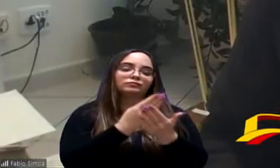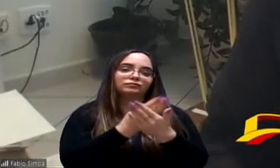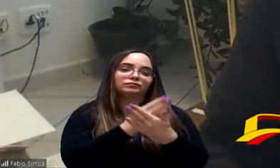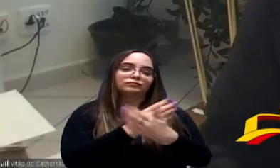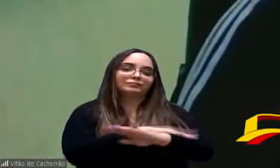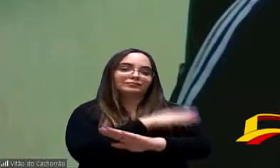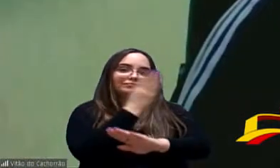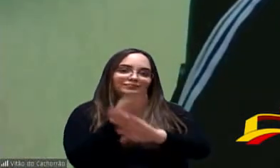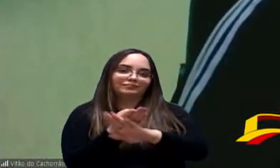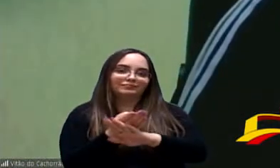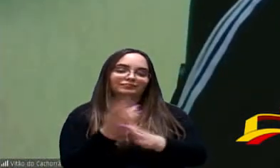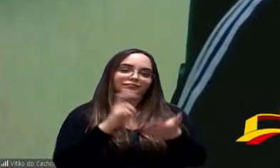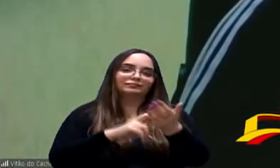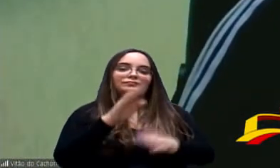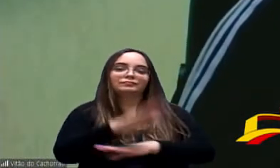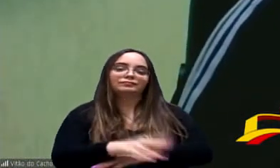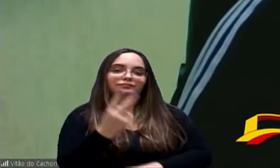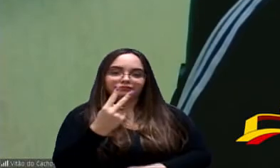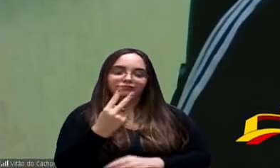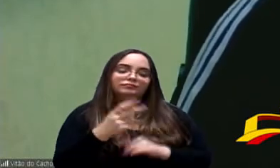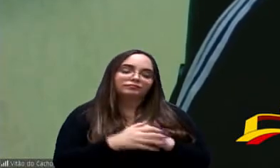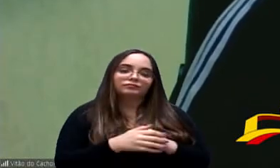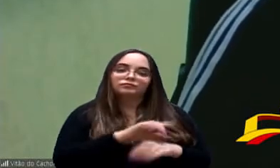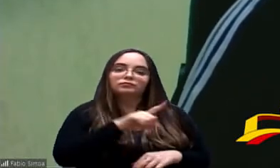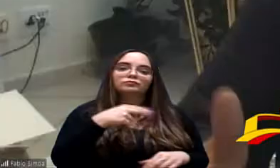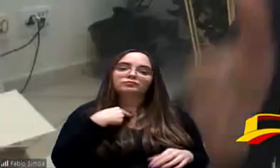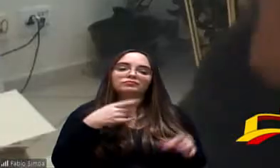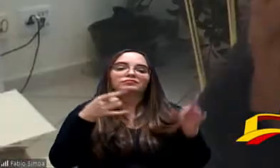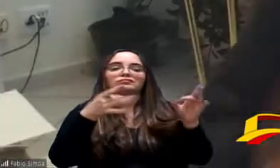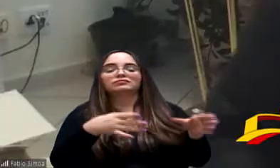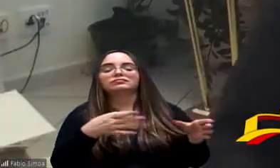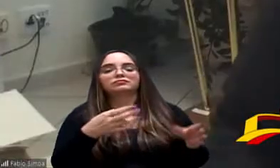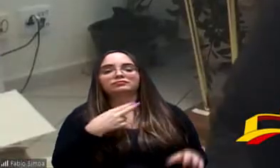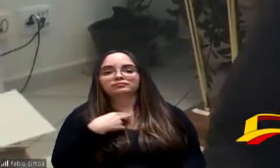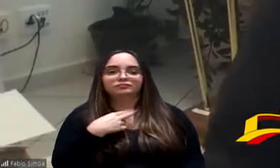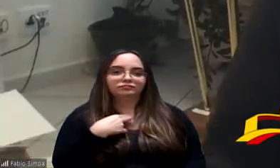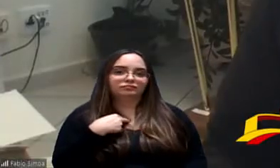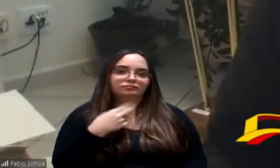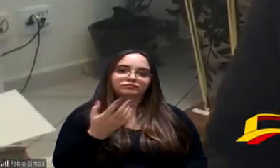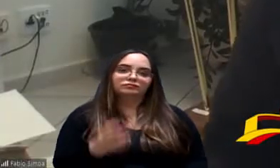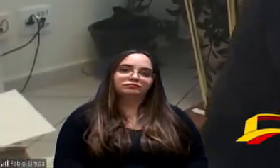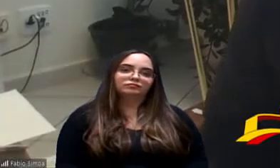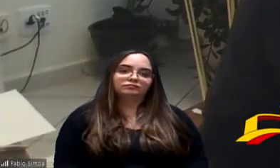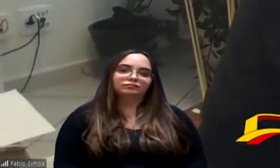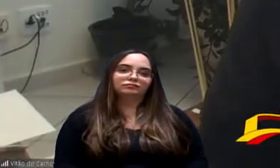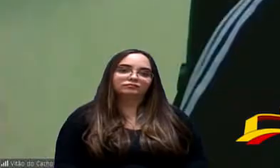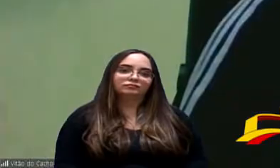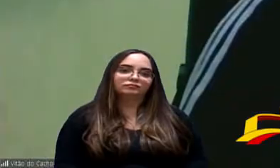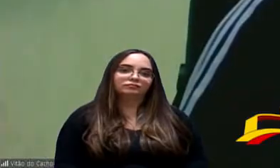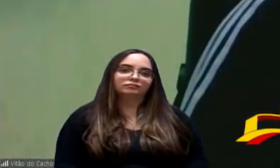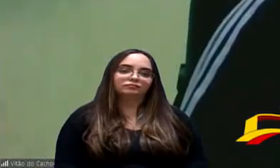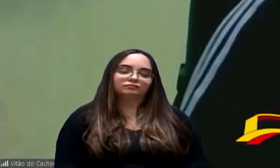pode ficar do jeito que está, né, não senhor? Não pode ficar, a gente tem que tentar buscar... Tem gente que está começando a usar droga dentro não sabe